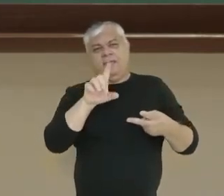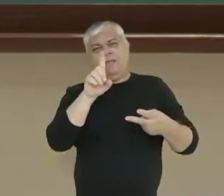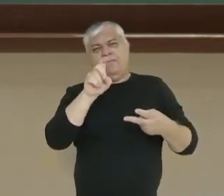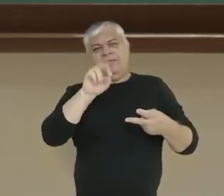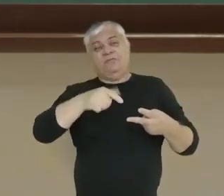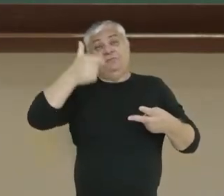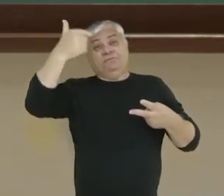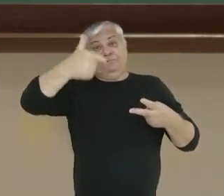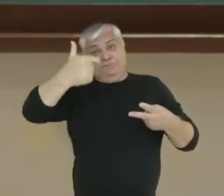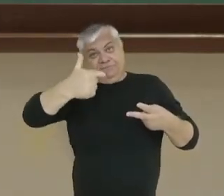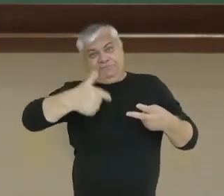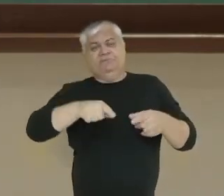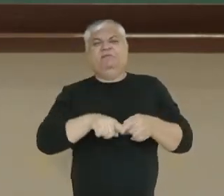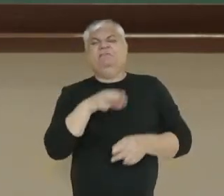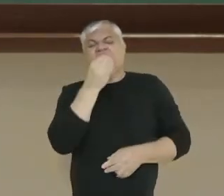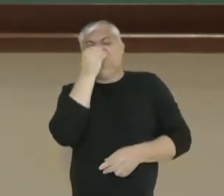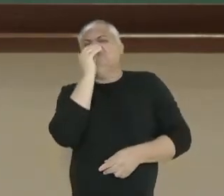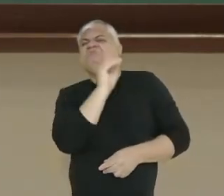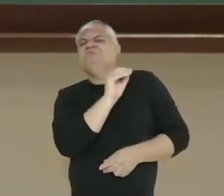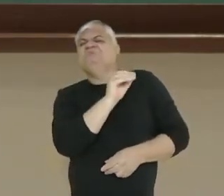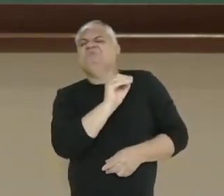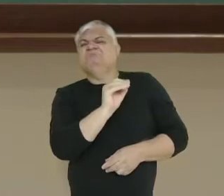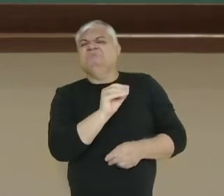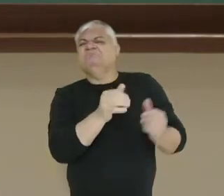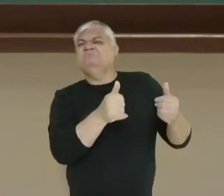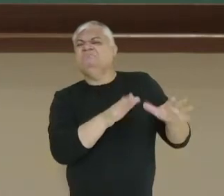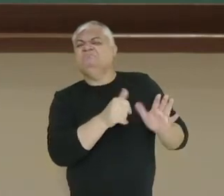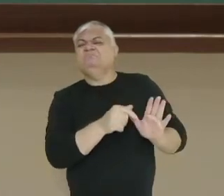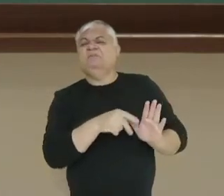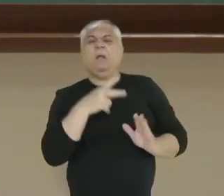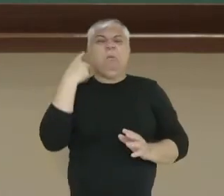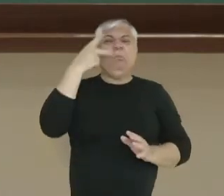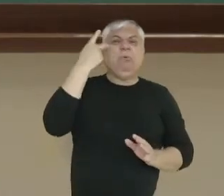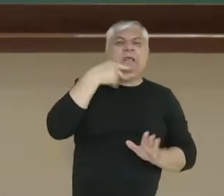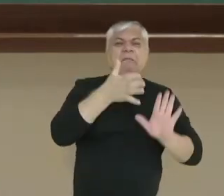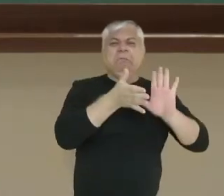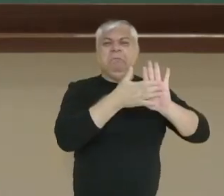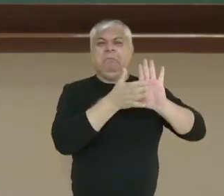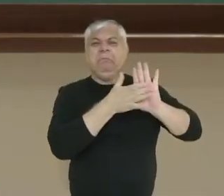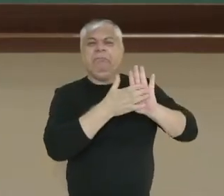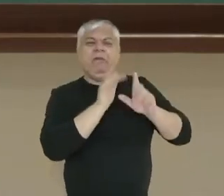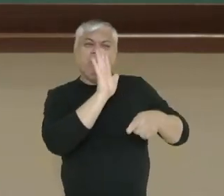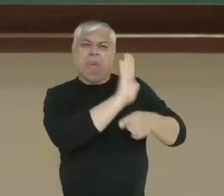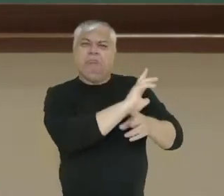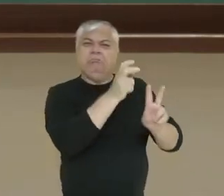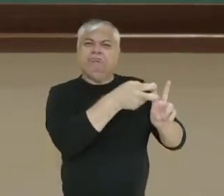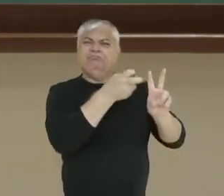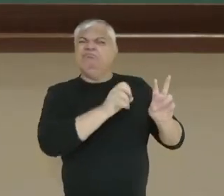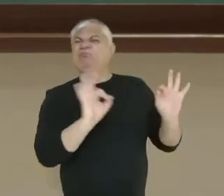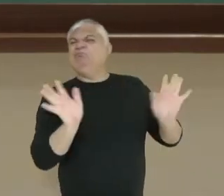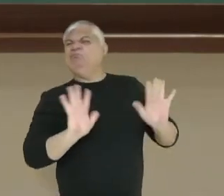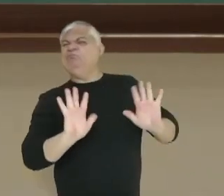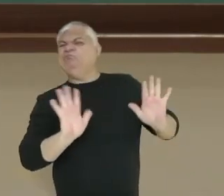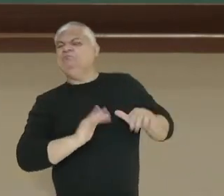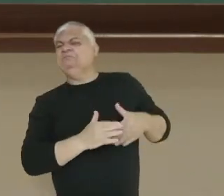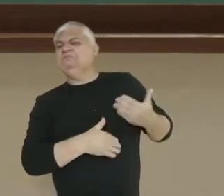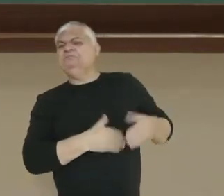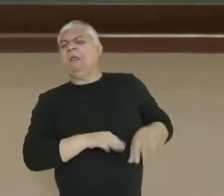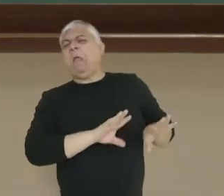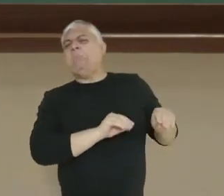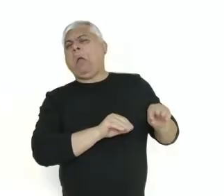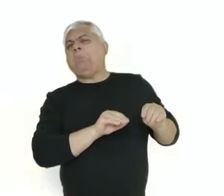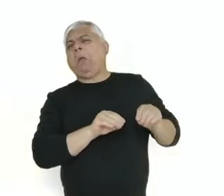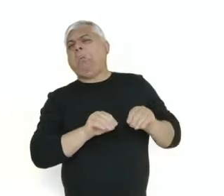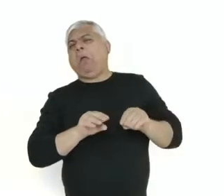de certa maneira, ignorava, né, toda uma política que poderia ser dada a essas populações indígenas. E